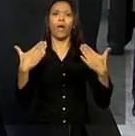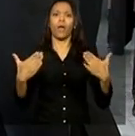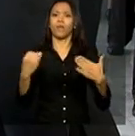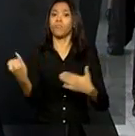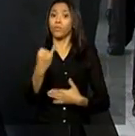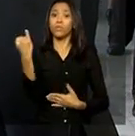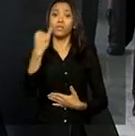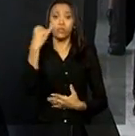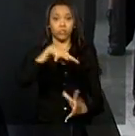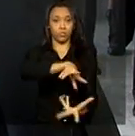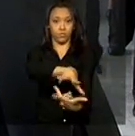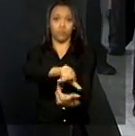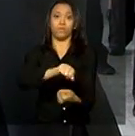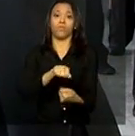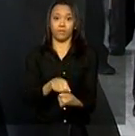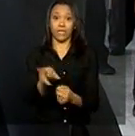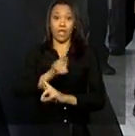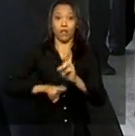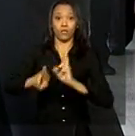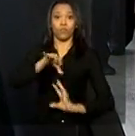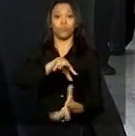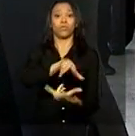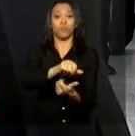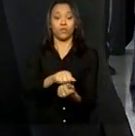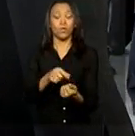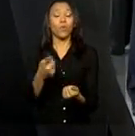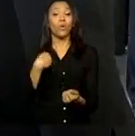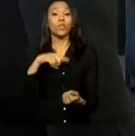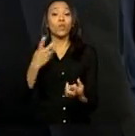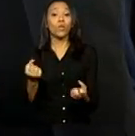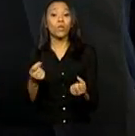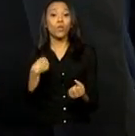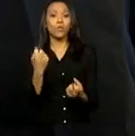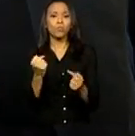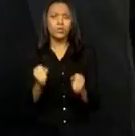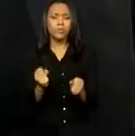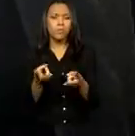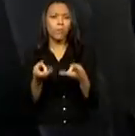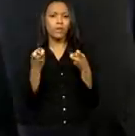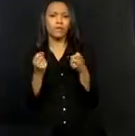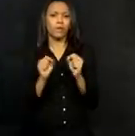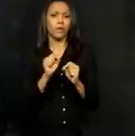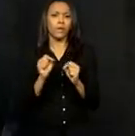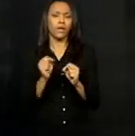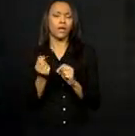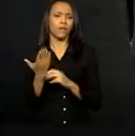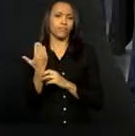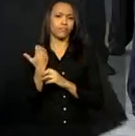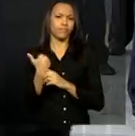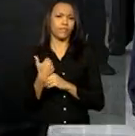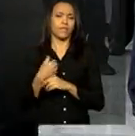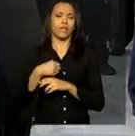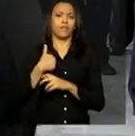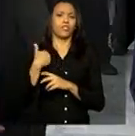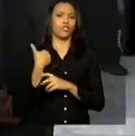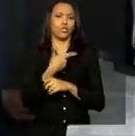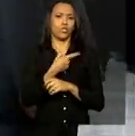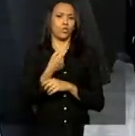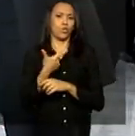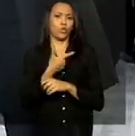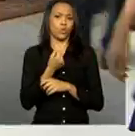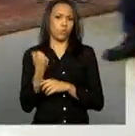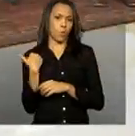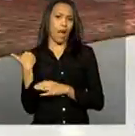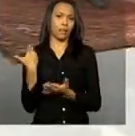relações internacionais. De certa maneira, o que nós podemos observar, sobretudo da primeira década dos anos 2000 para cá, é